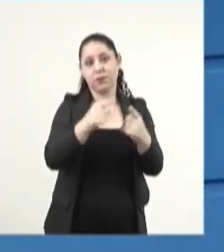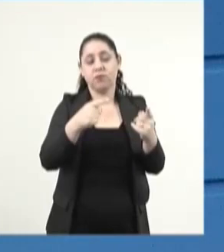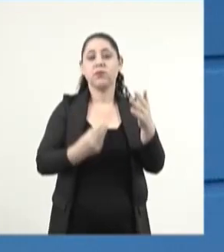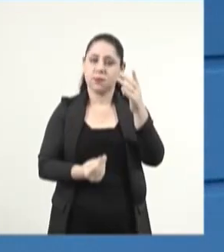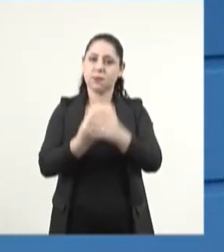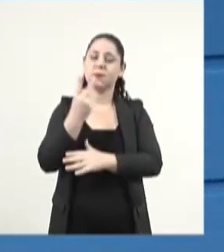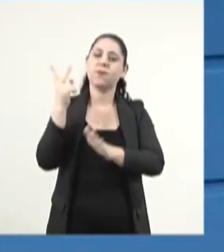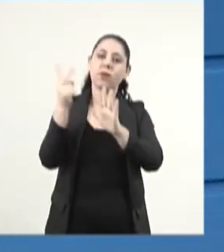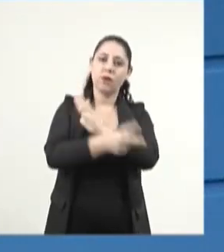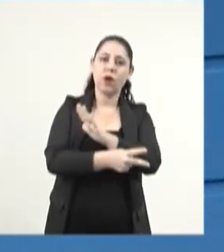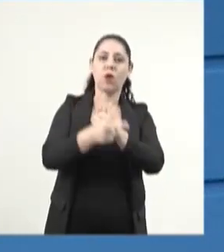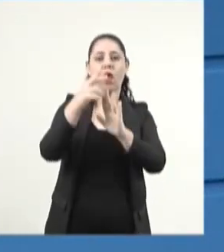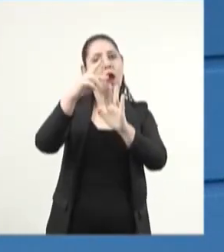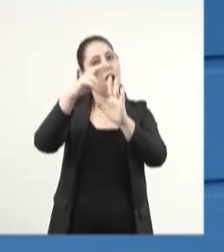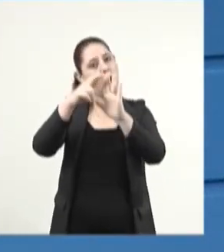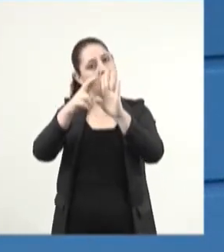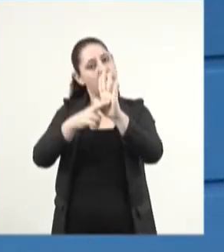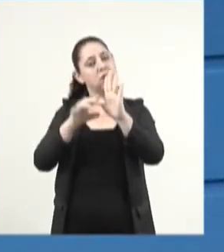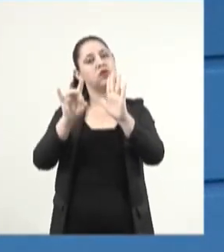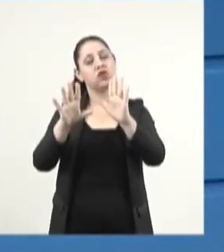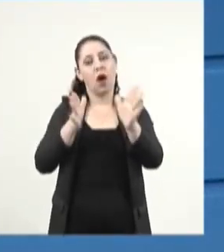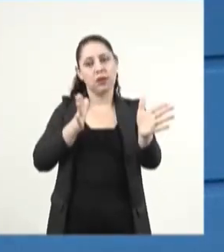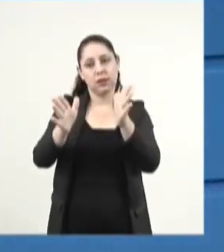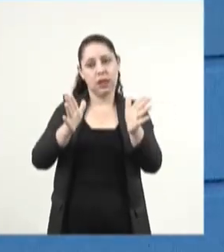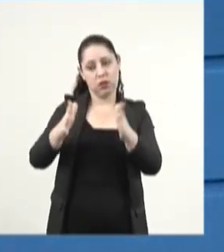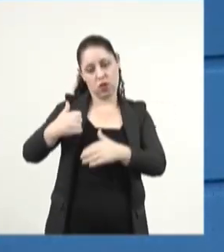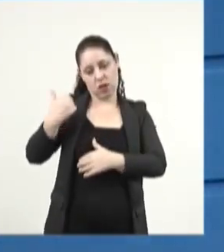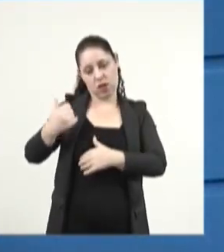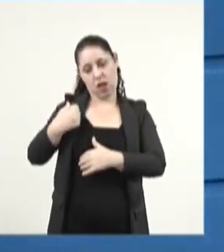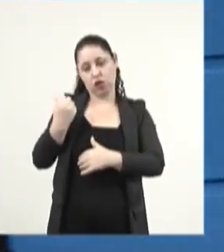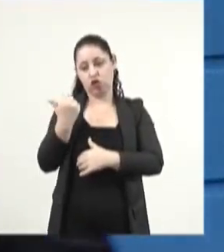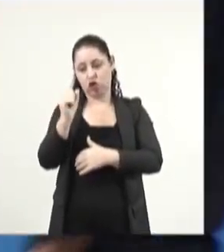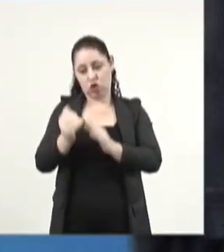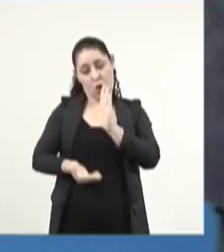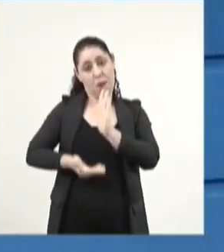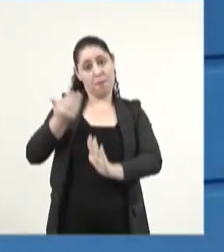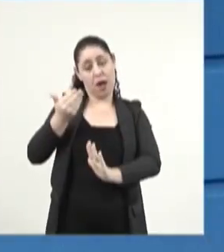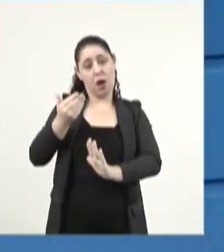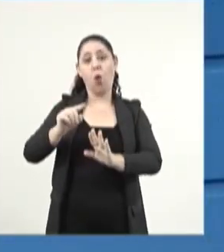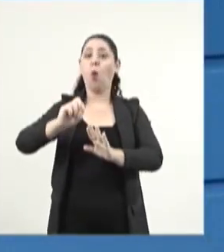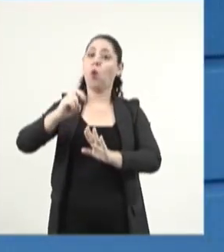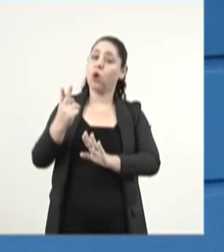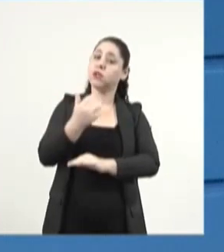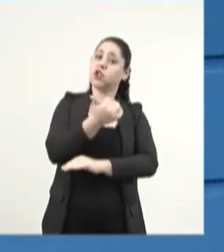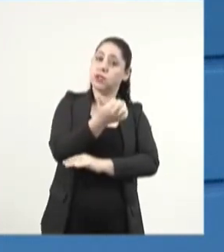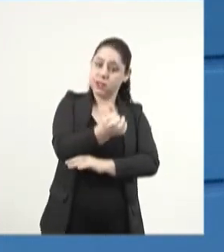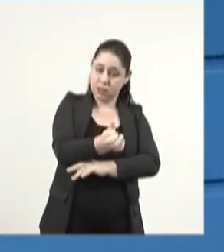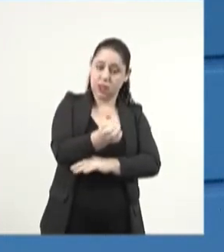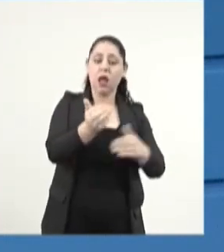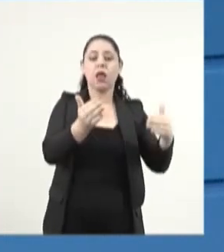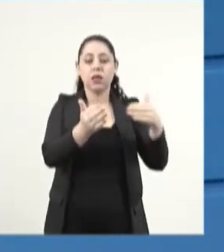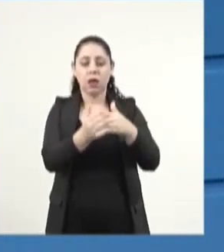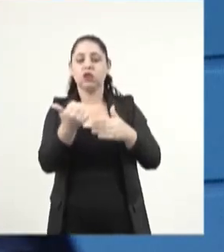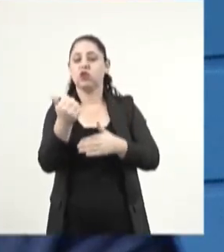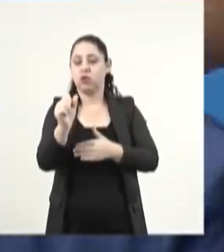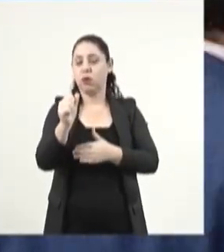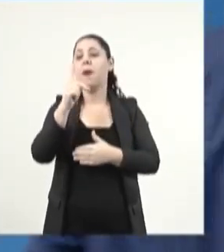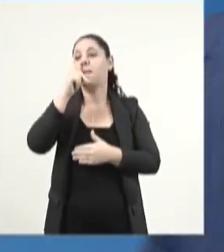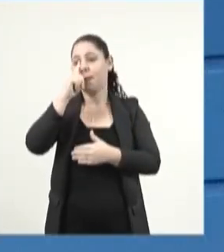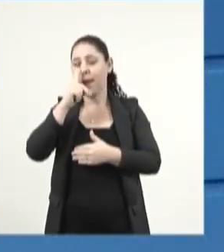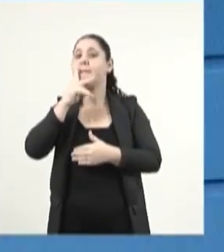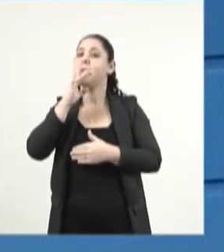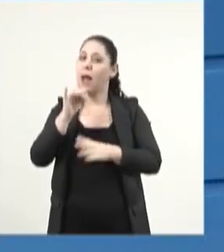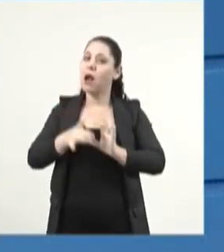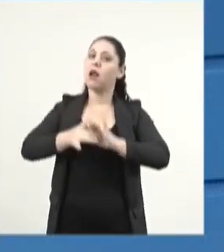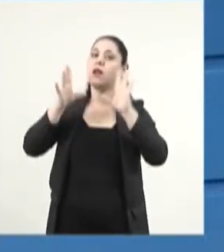Mas criou essa vedação, onde só vai ter acesso a alunos com mais de 18 anos ou aqueles entre 16 e 18